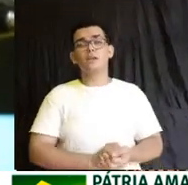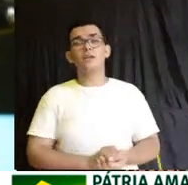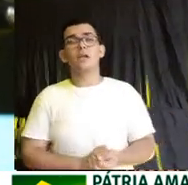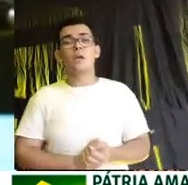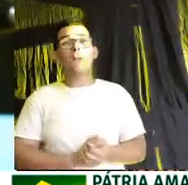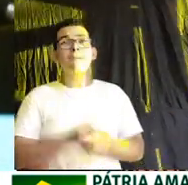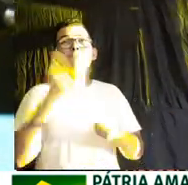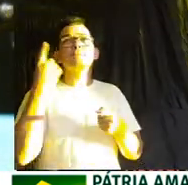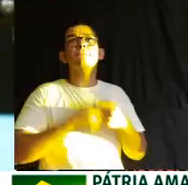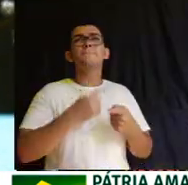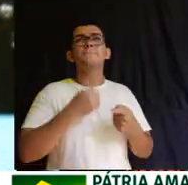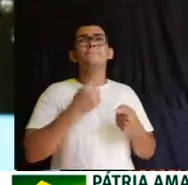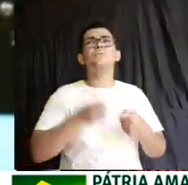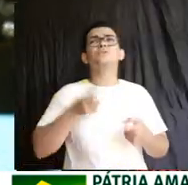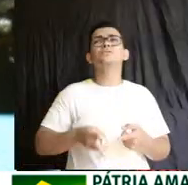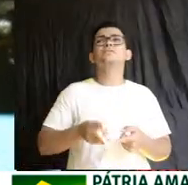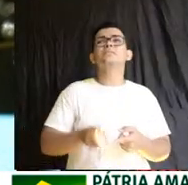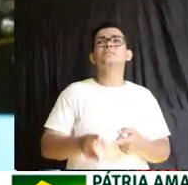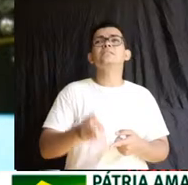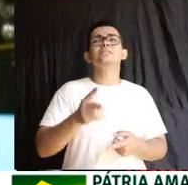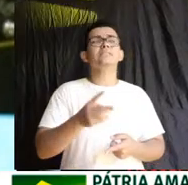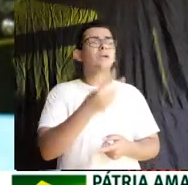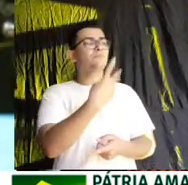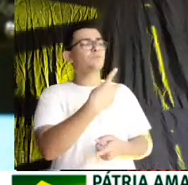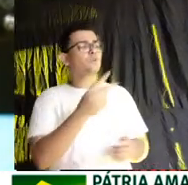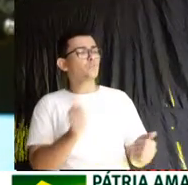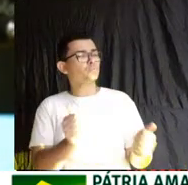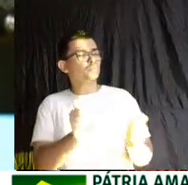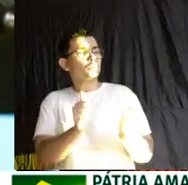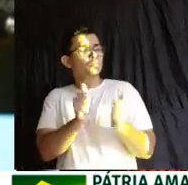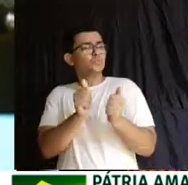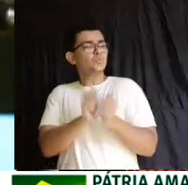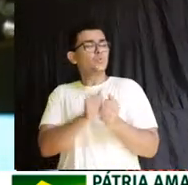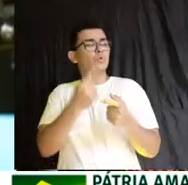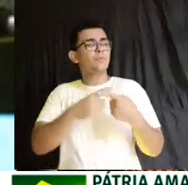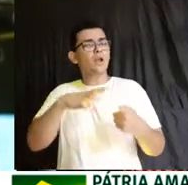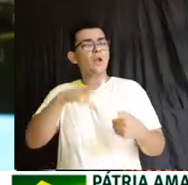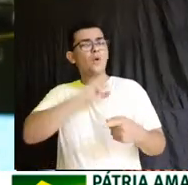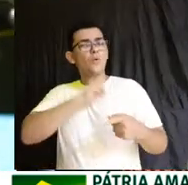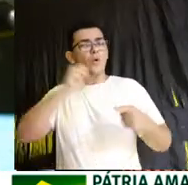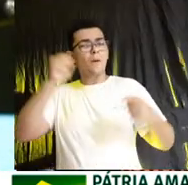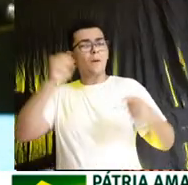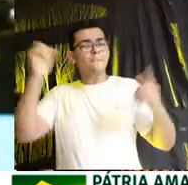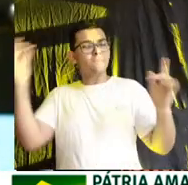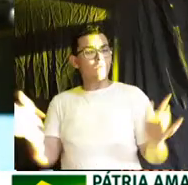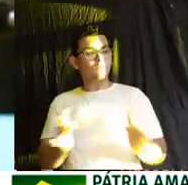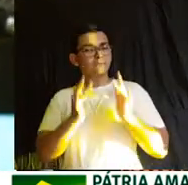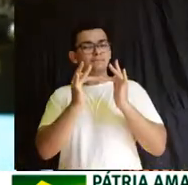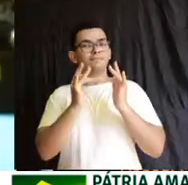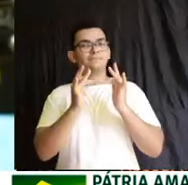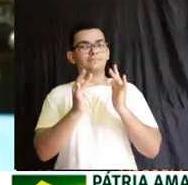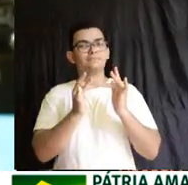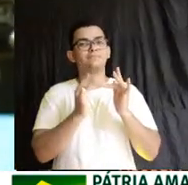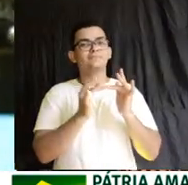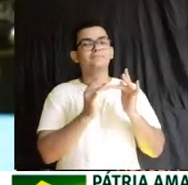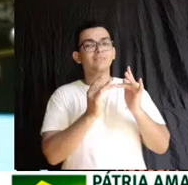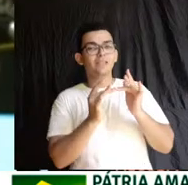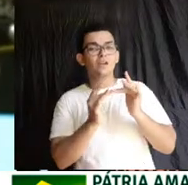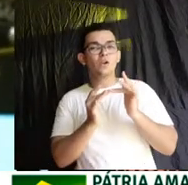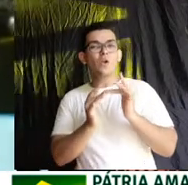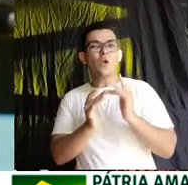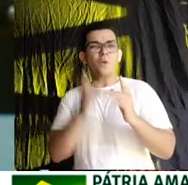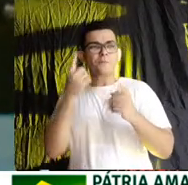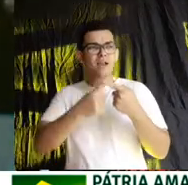se completam. O nosso amor e ódio eterno. Eu te imagino, eu te